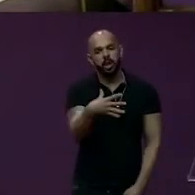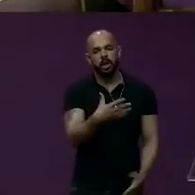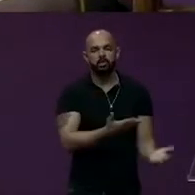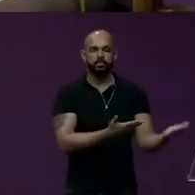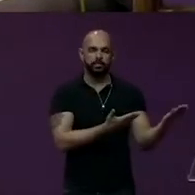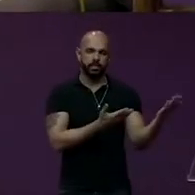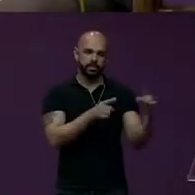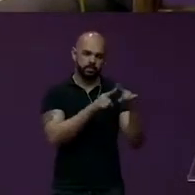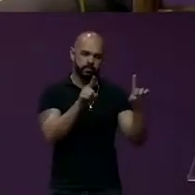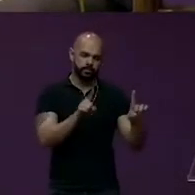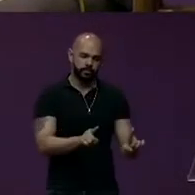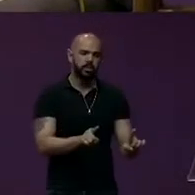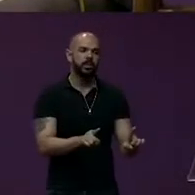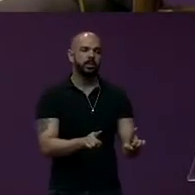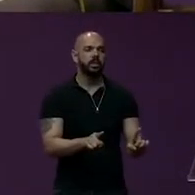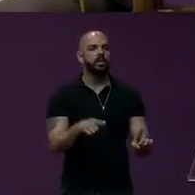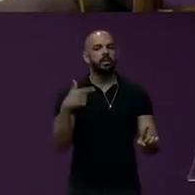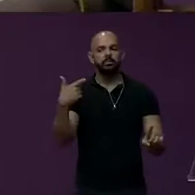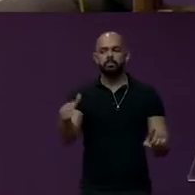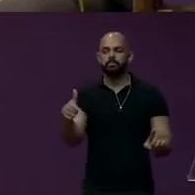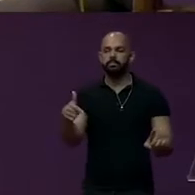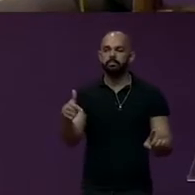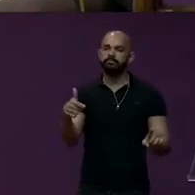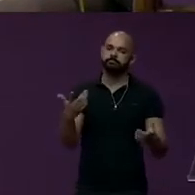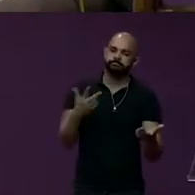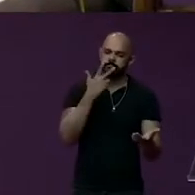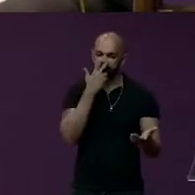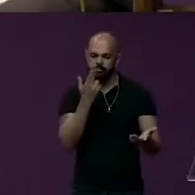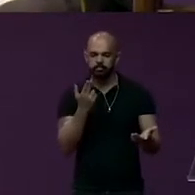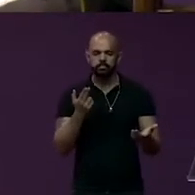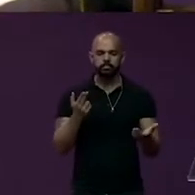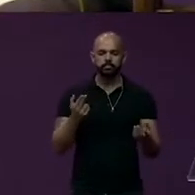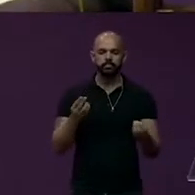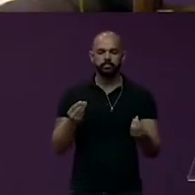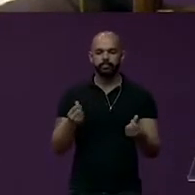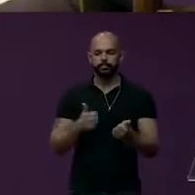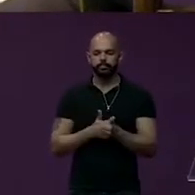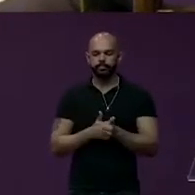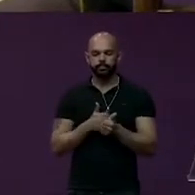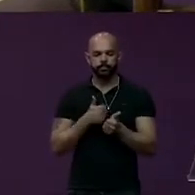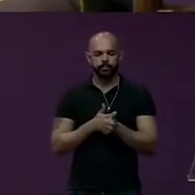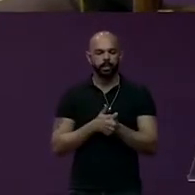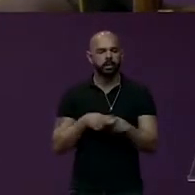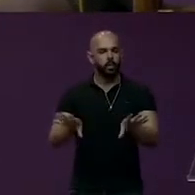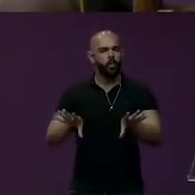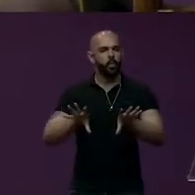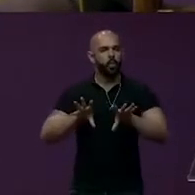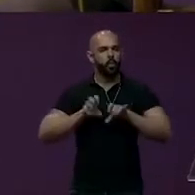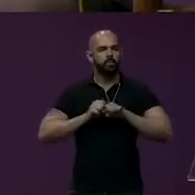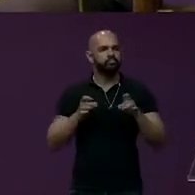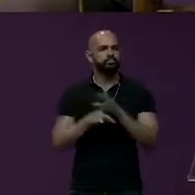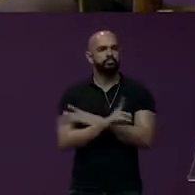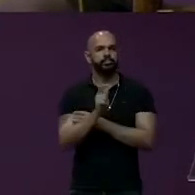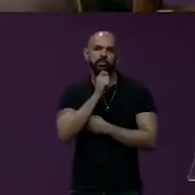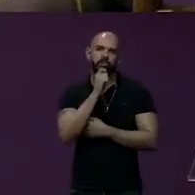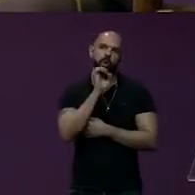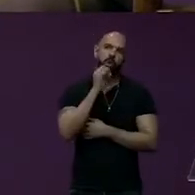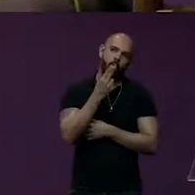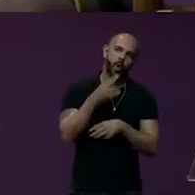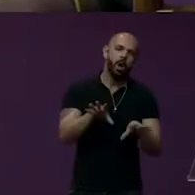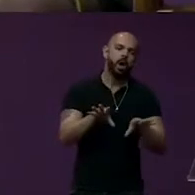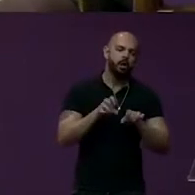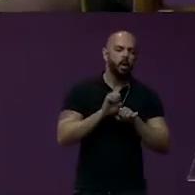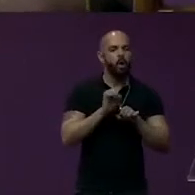servidores, né, e que não ainda, de alguma maneira, não absorveram, digamos, ou absorveram